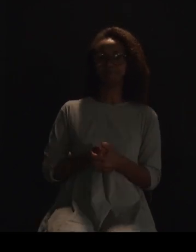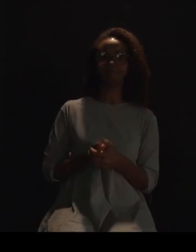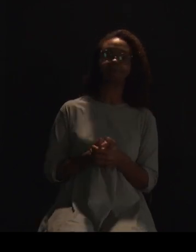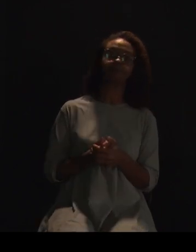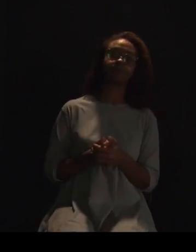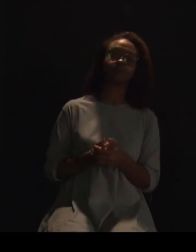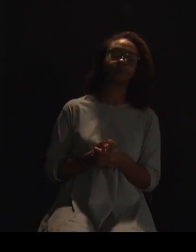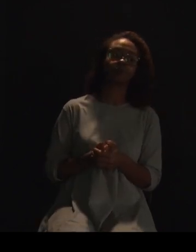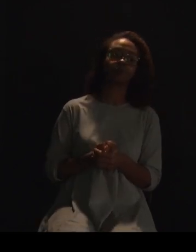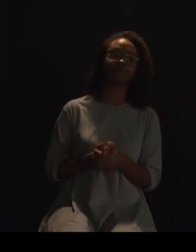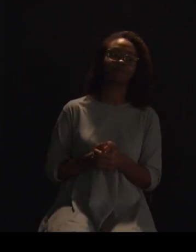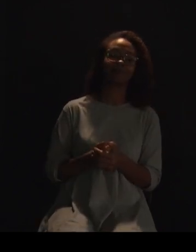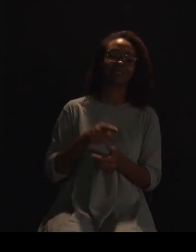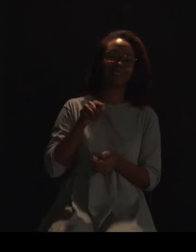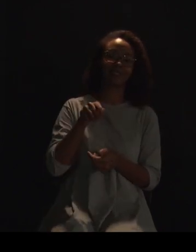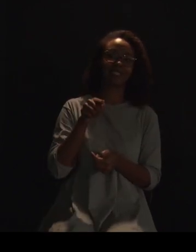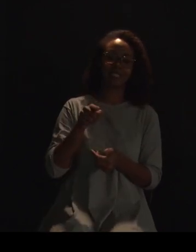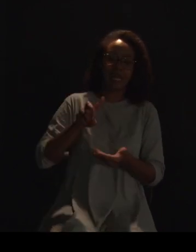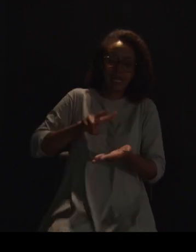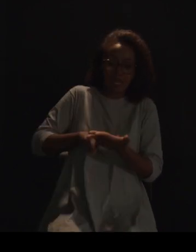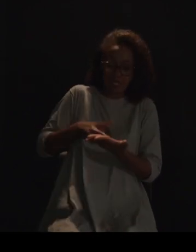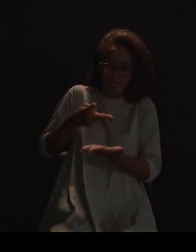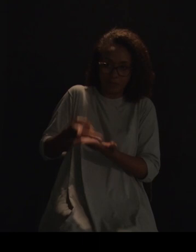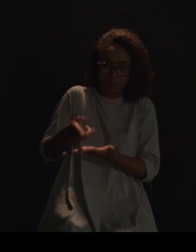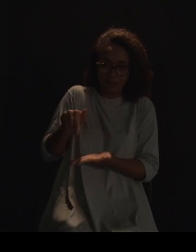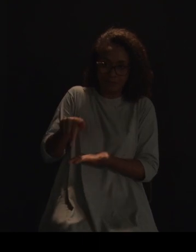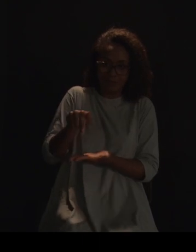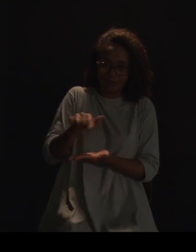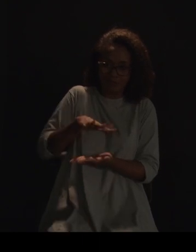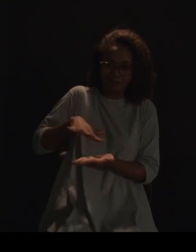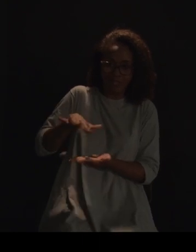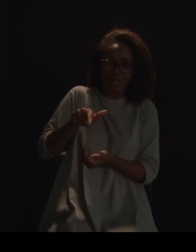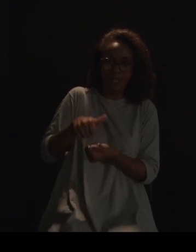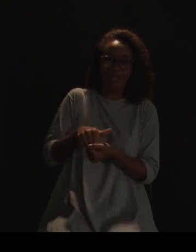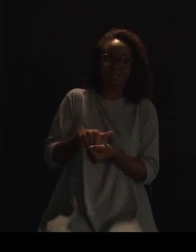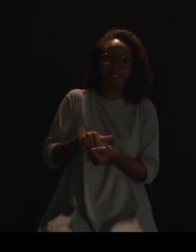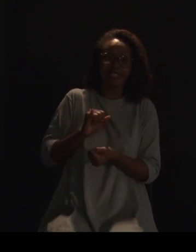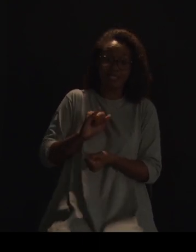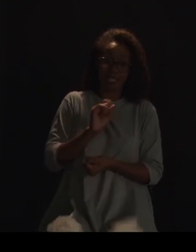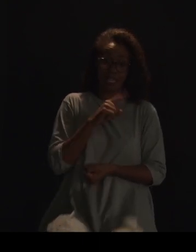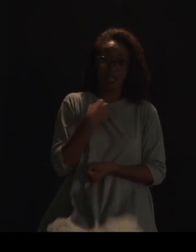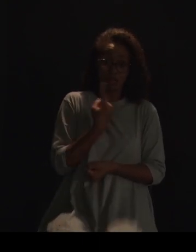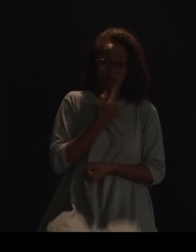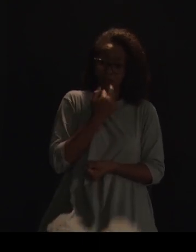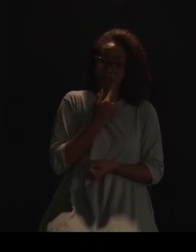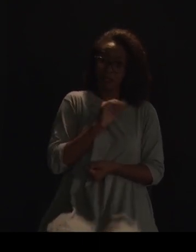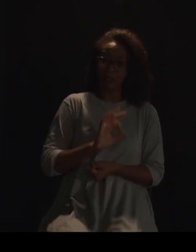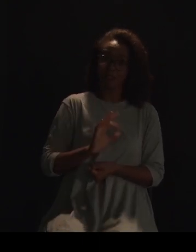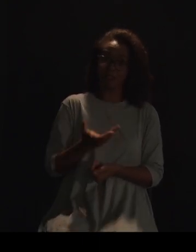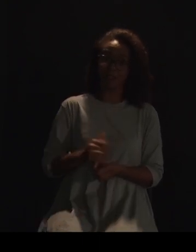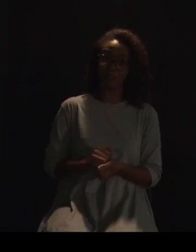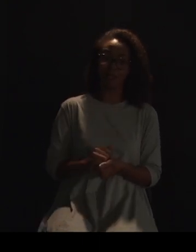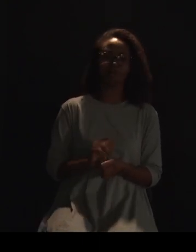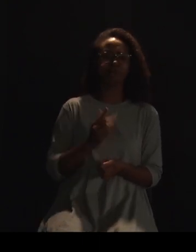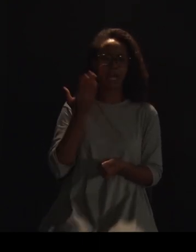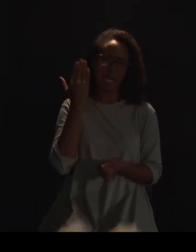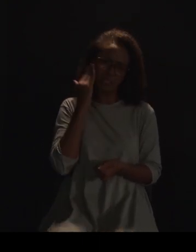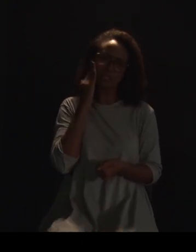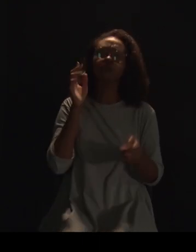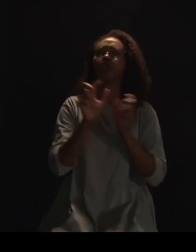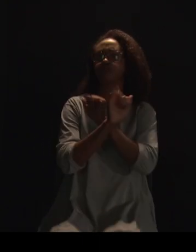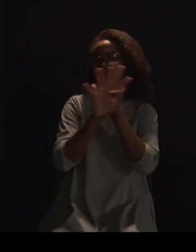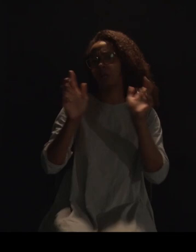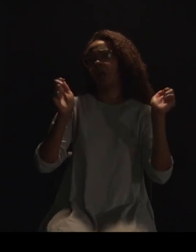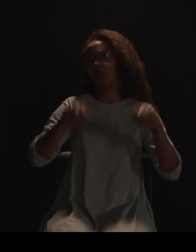essa parte é assim quando é na nossa língua mesmo é a gente entende bem claro